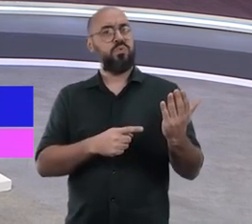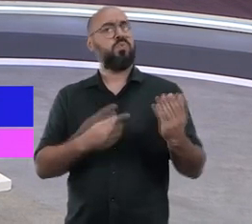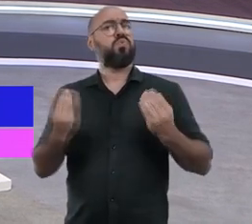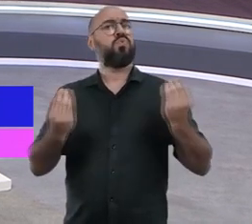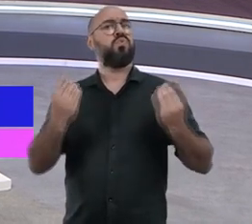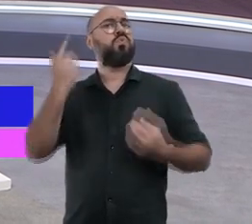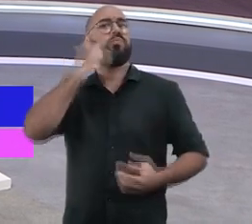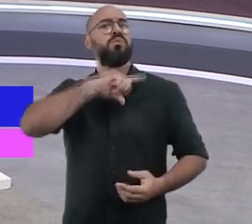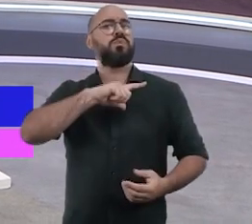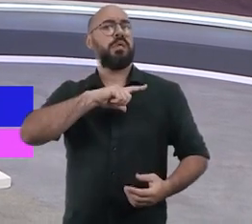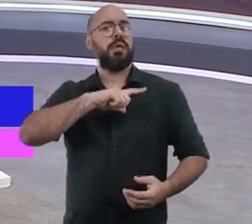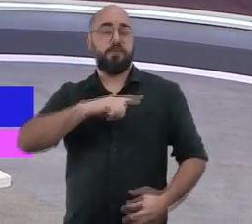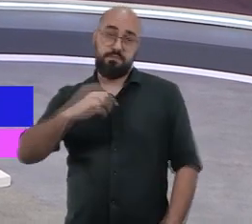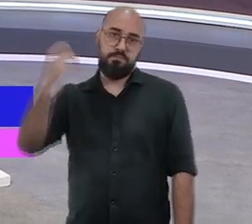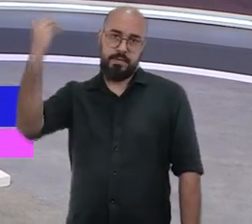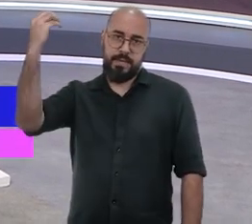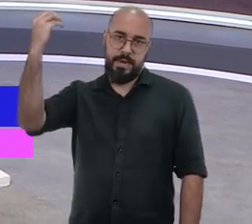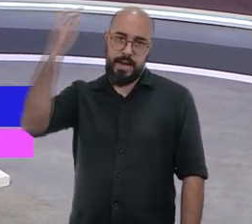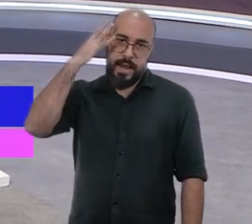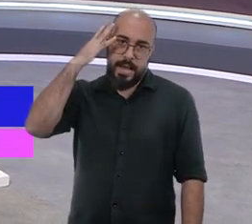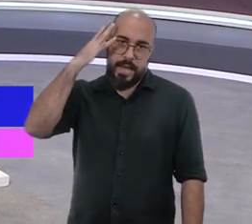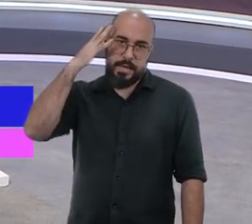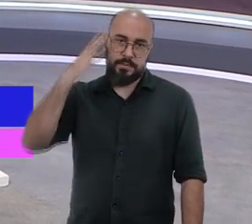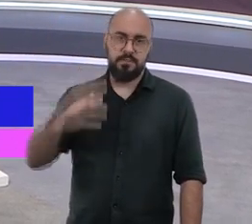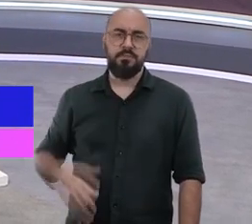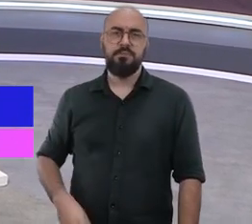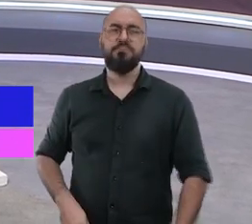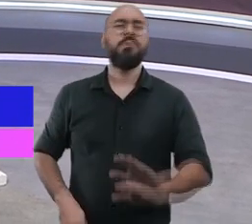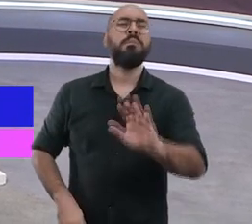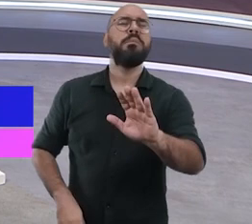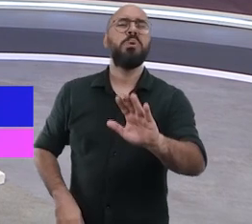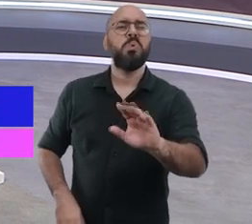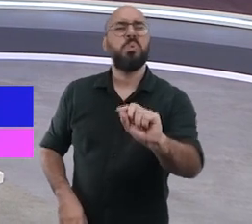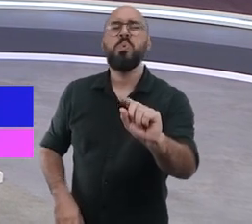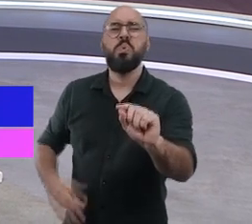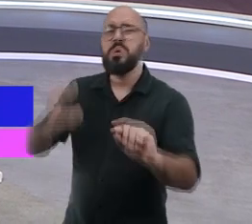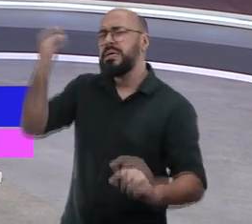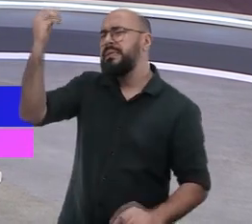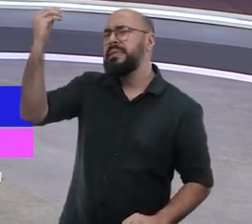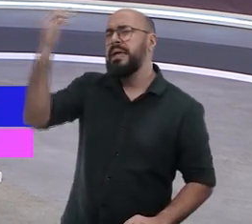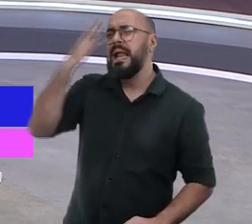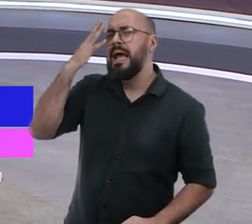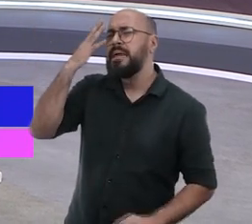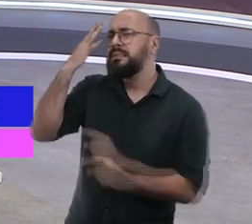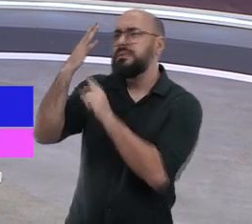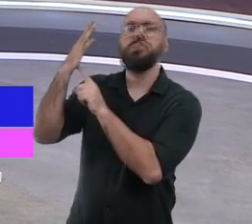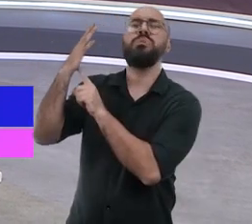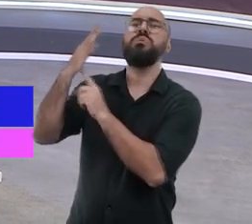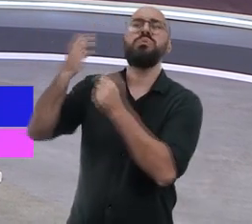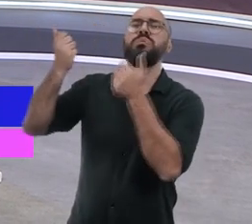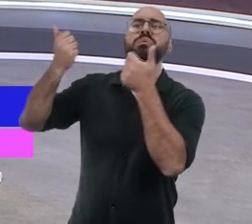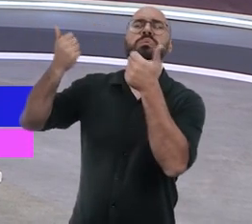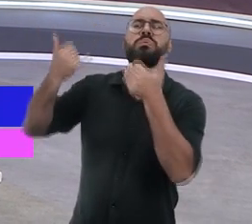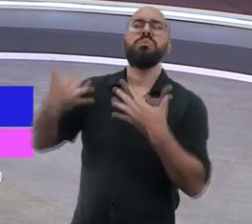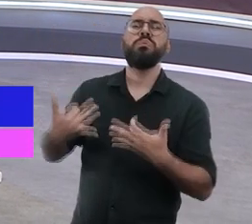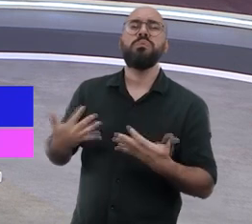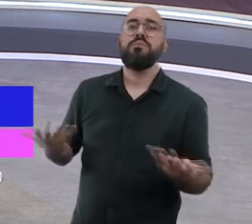pela graça. E alguém pode falar assim, pastor, o que é graça? Como eu posso explicar a